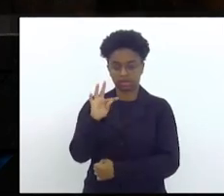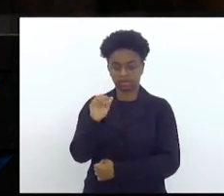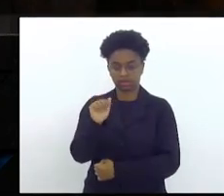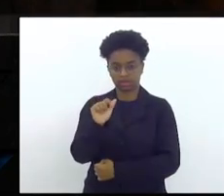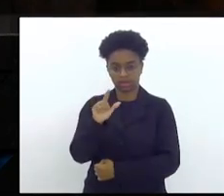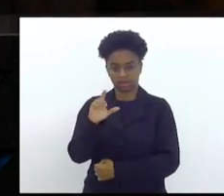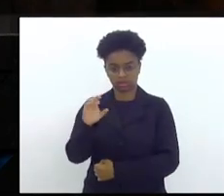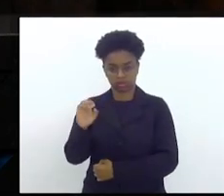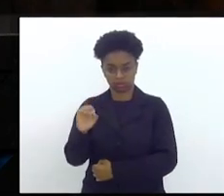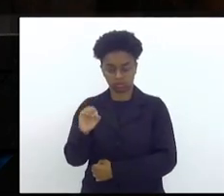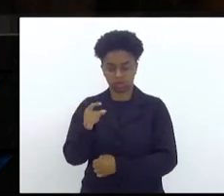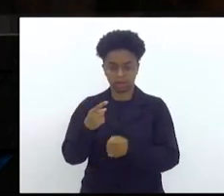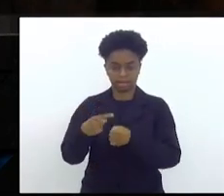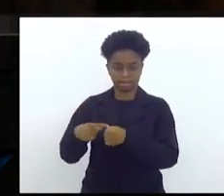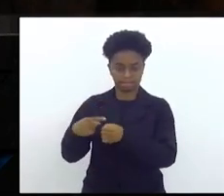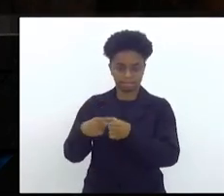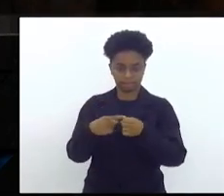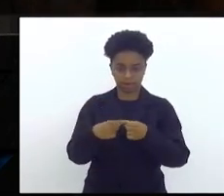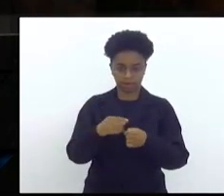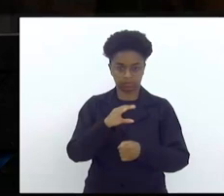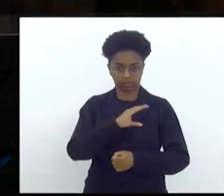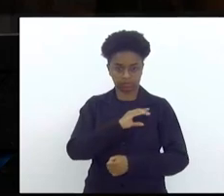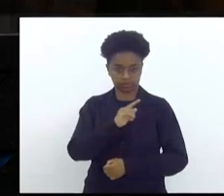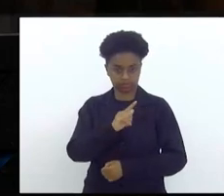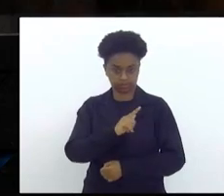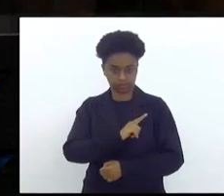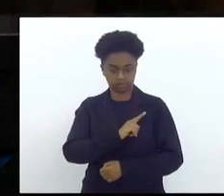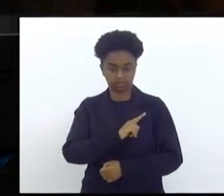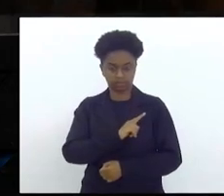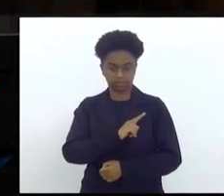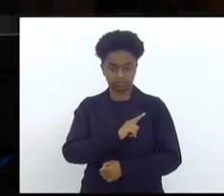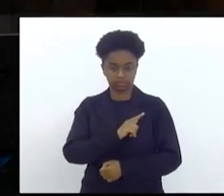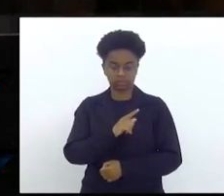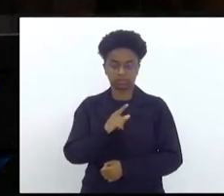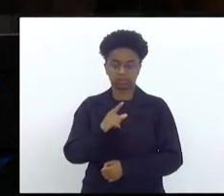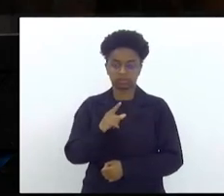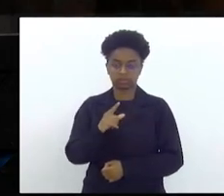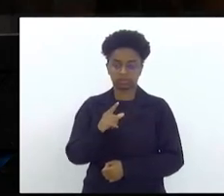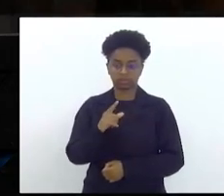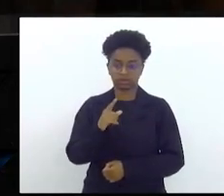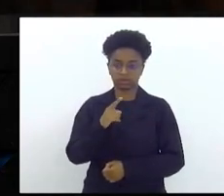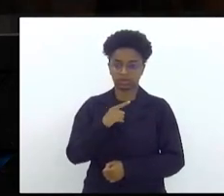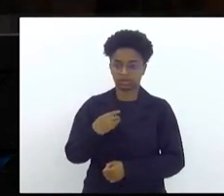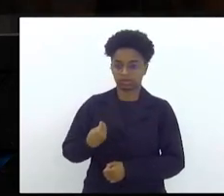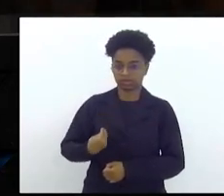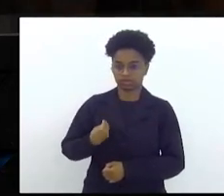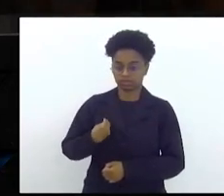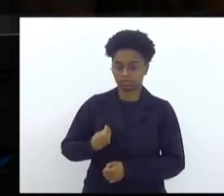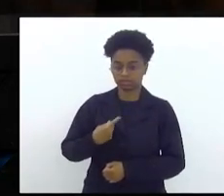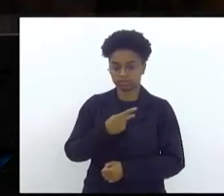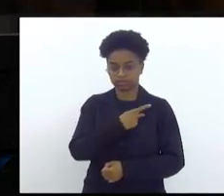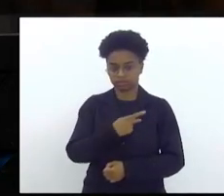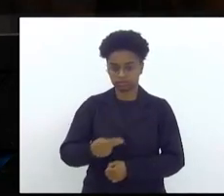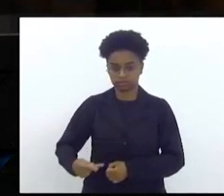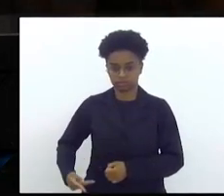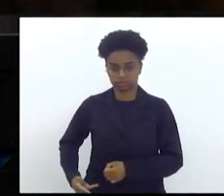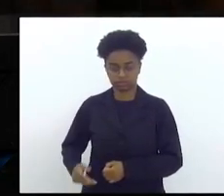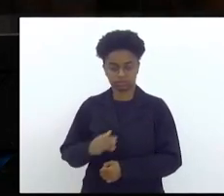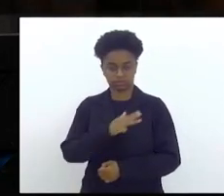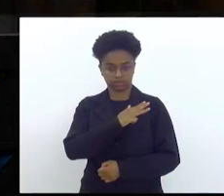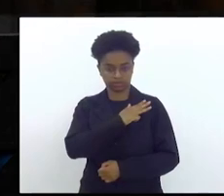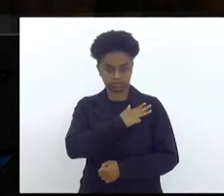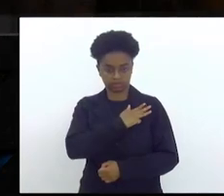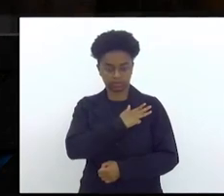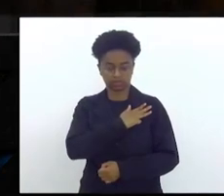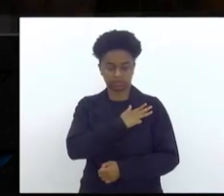no bairro de Campo Grande com as presenças do senhor presidente da república